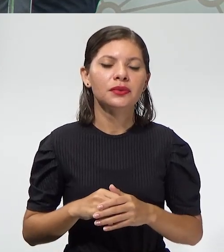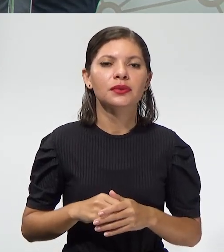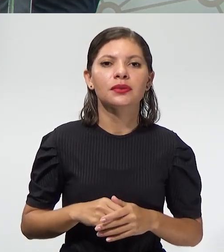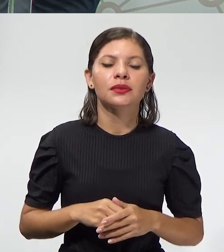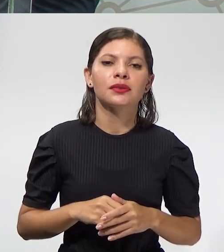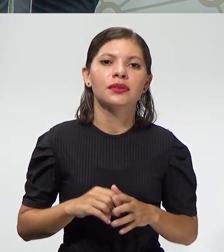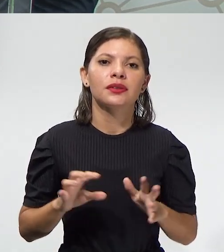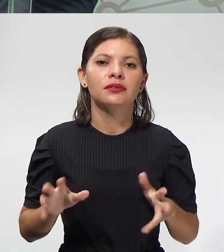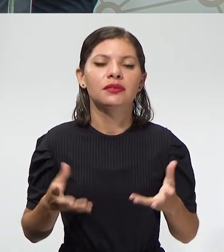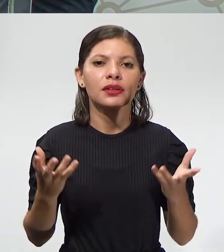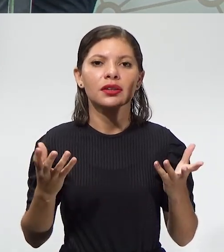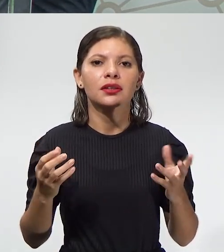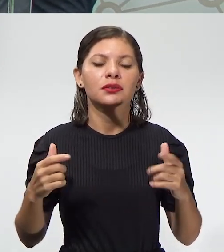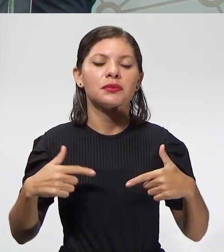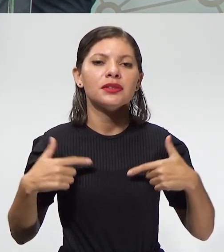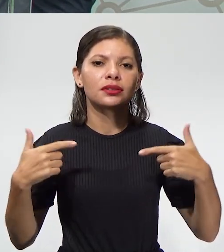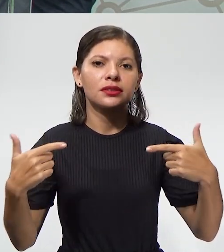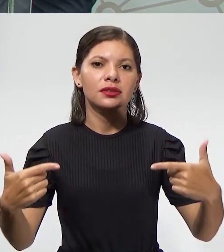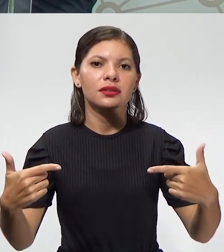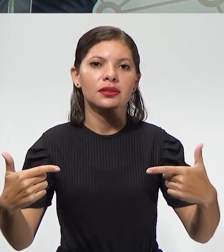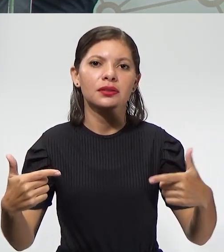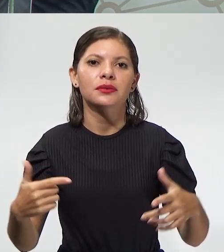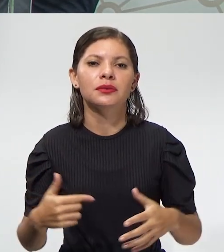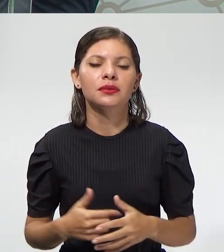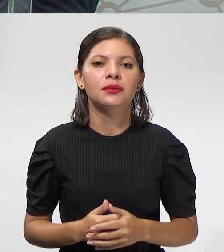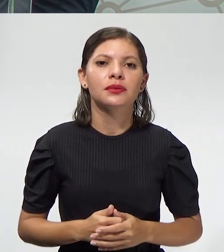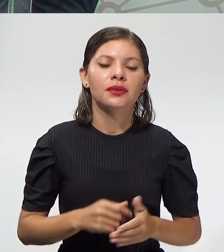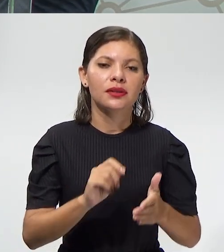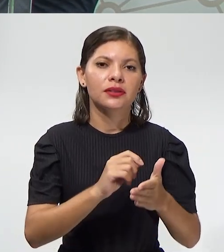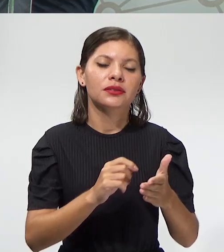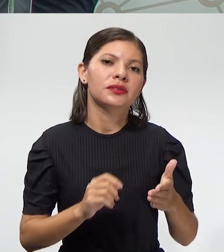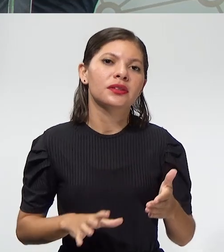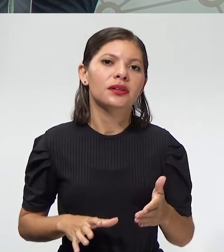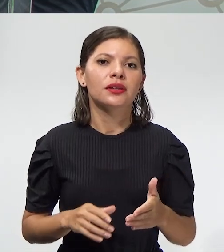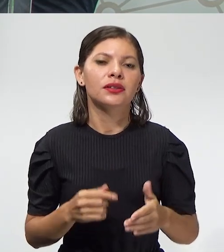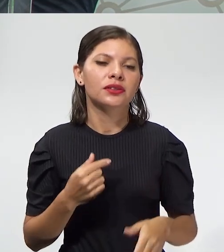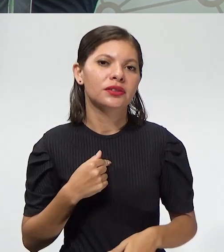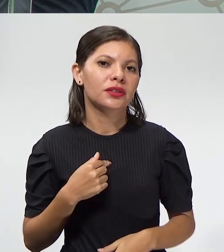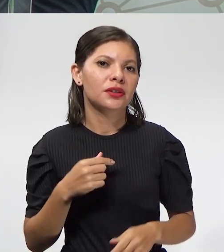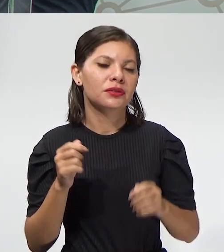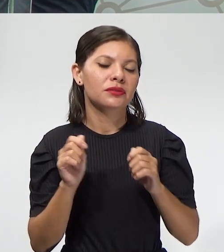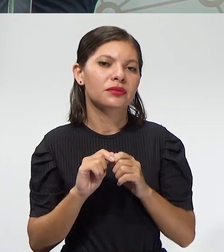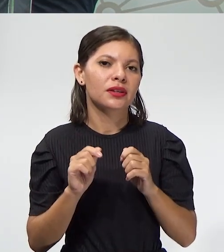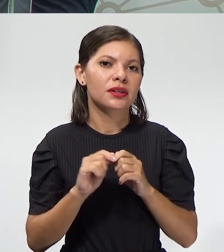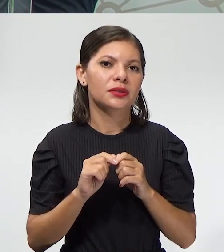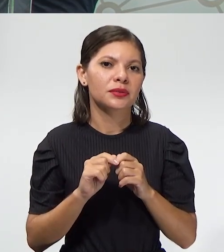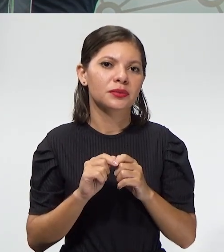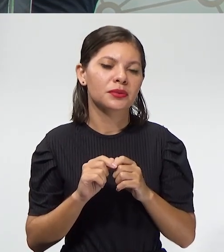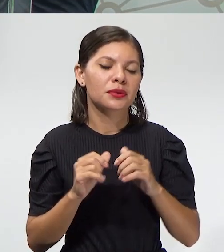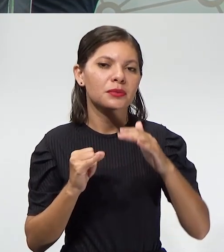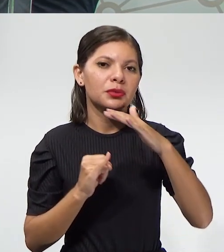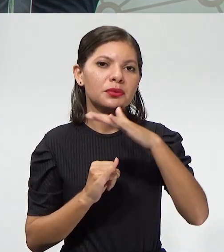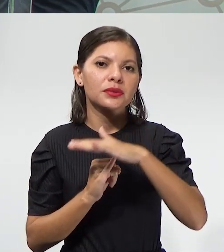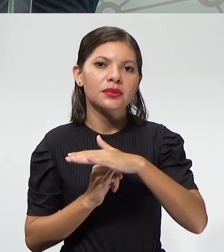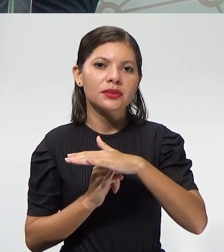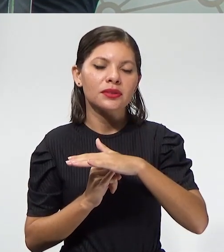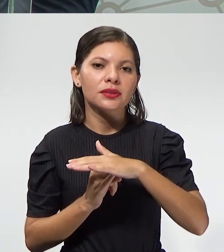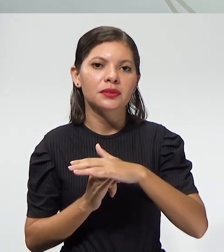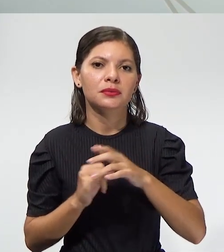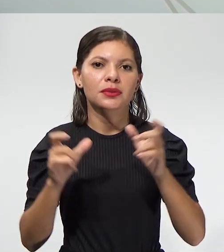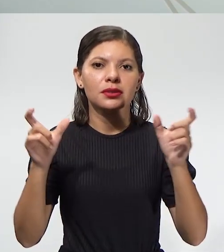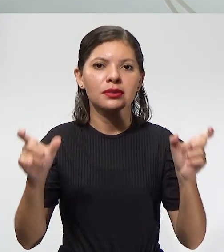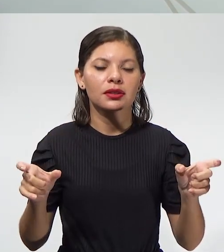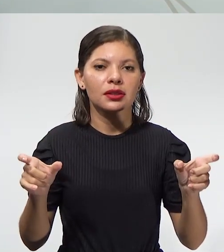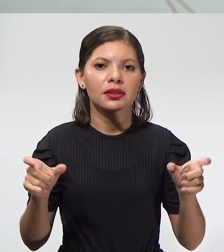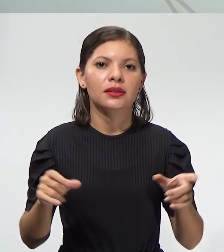evento, uma oficina, uma ação, uma atividade que eu faço como instituição